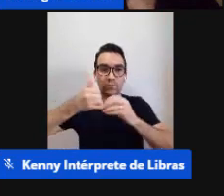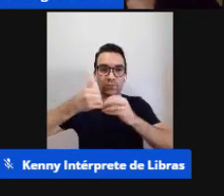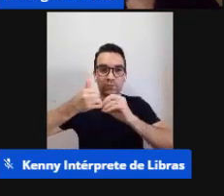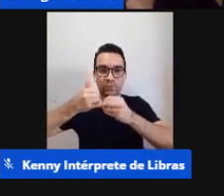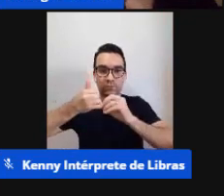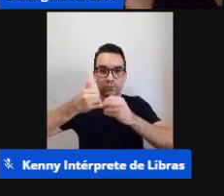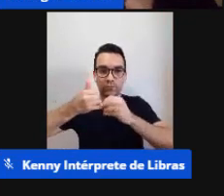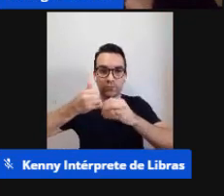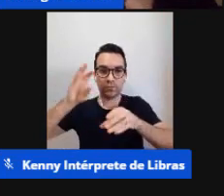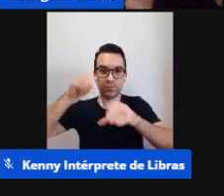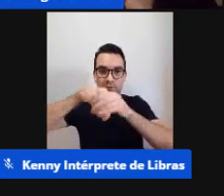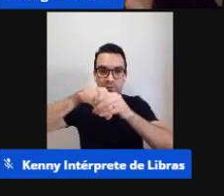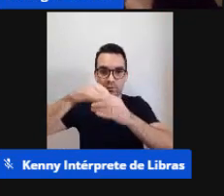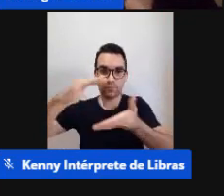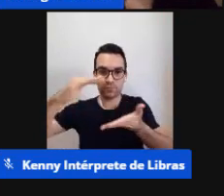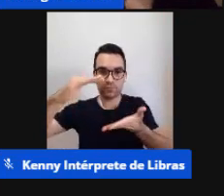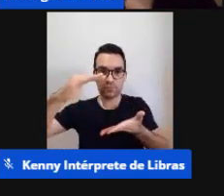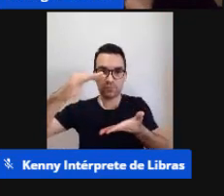E aqui também